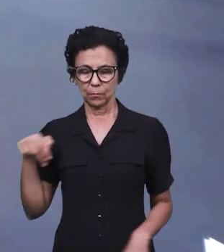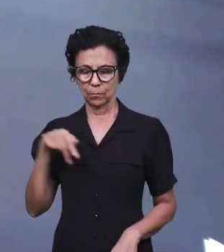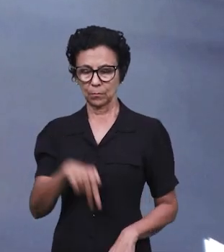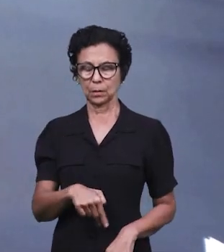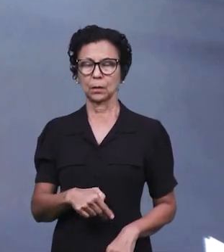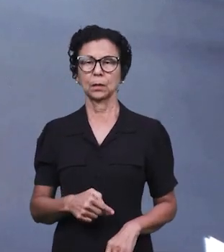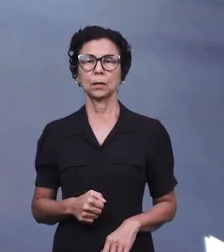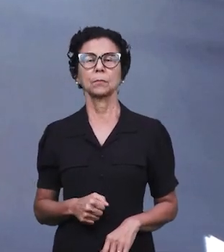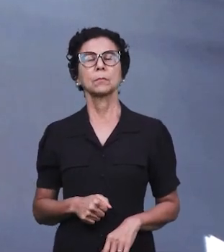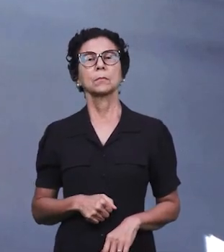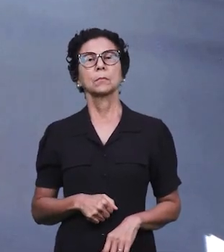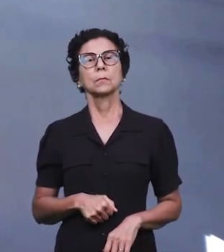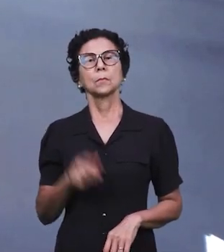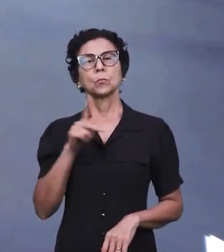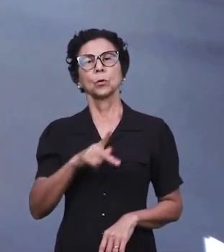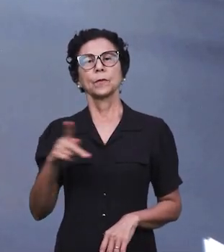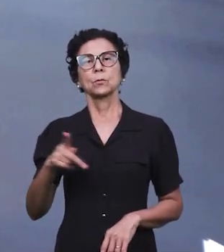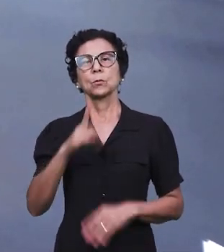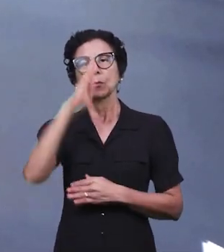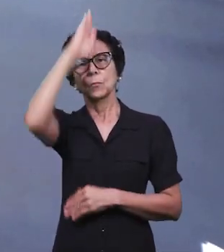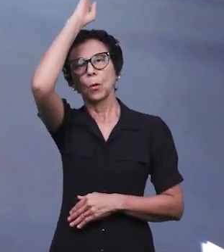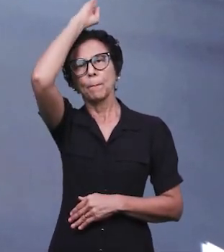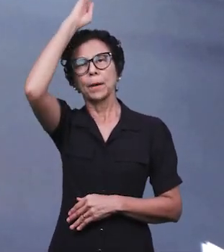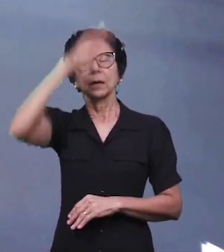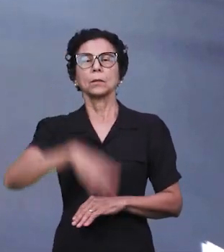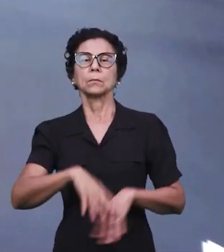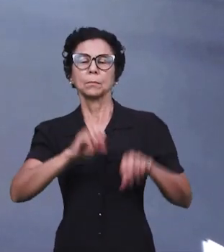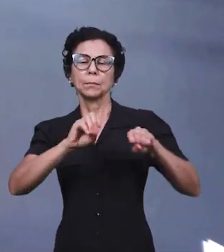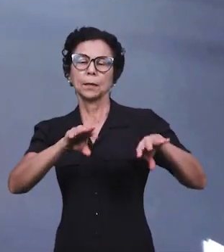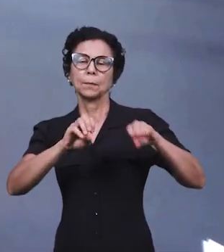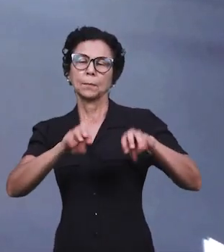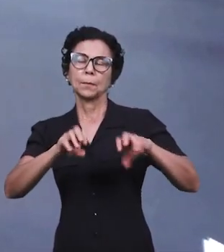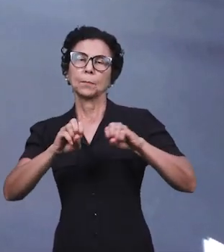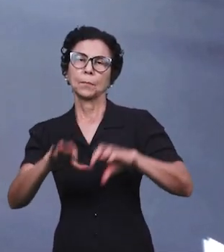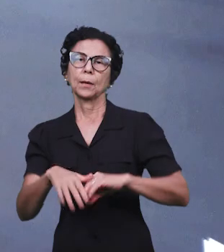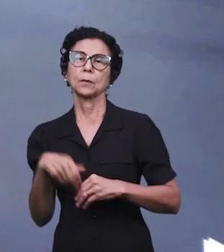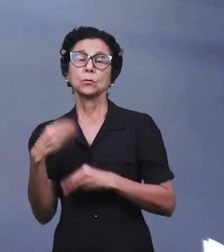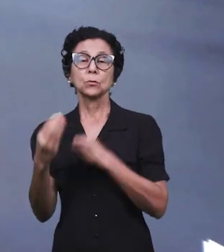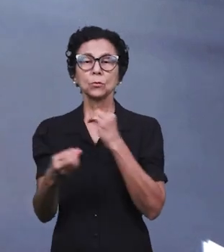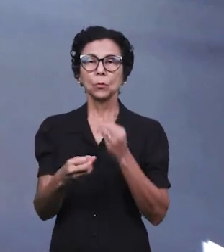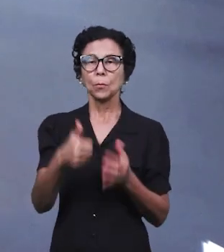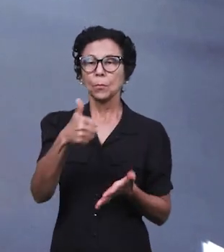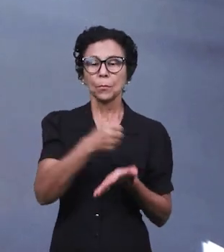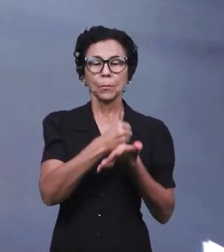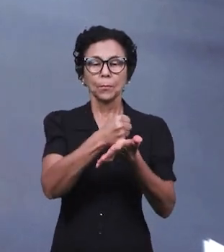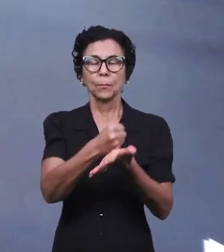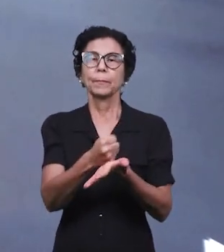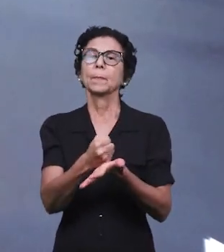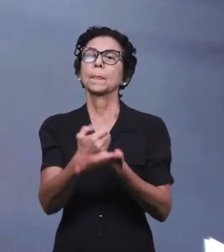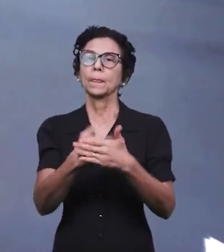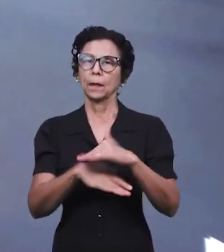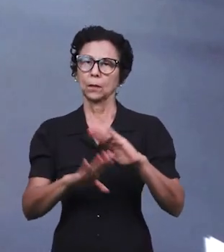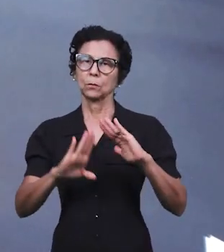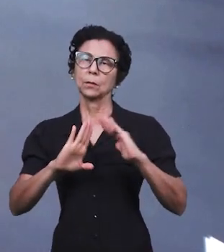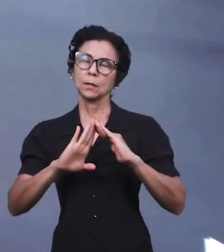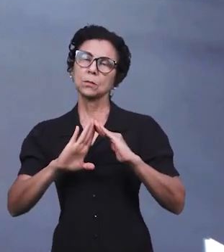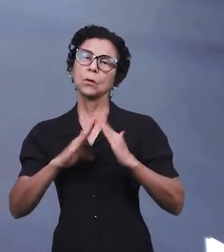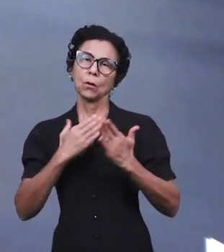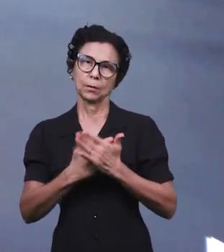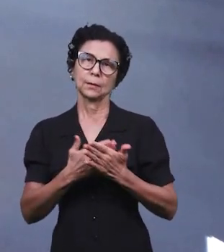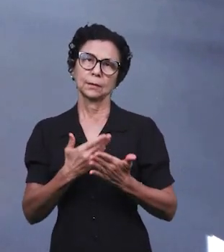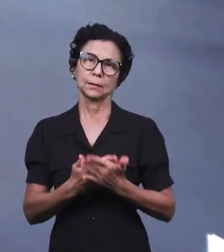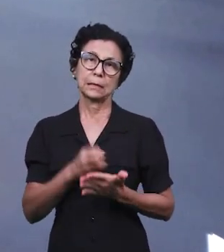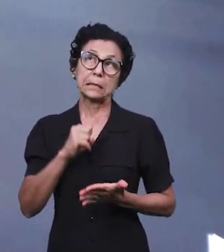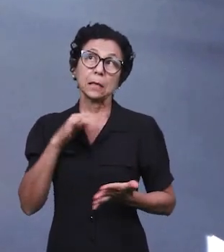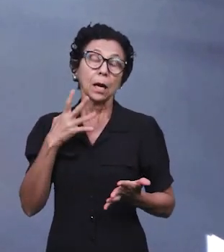rede estadual, eles estão tendo aulas com o Corpo de Bombeiros de noções de primeiros socorros para que dentro das escolas aconteçam as coisas